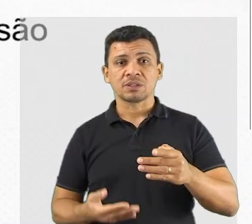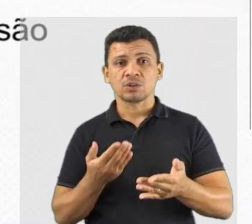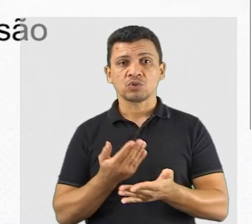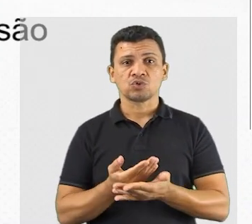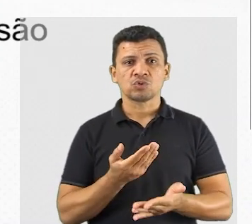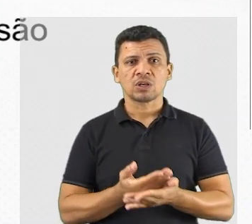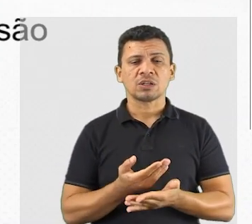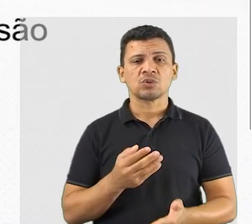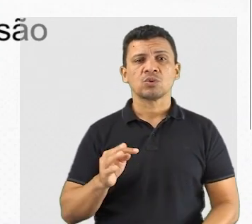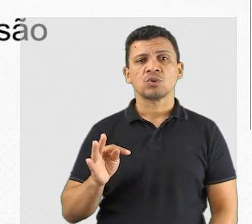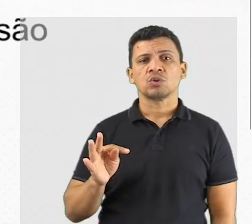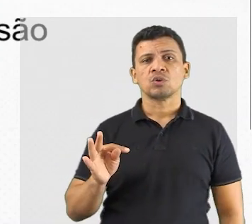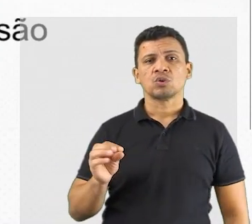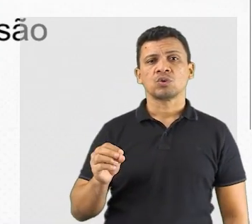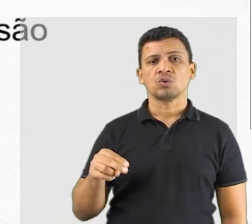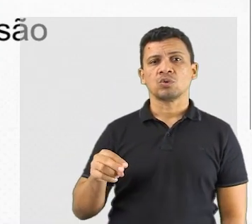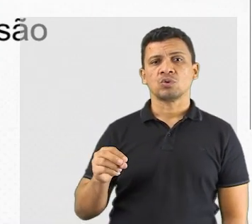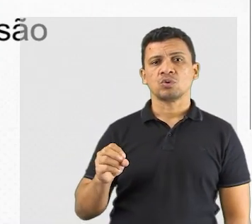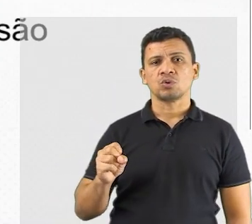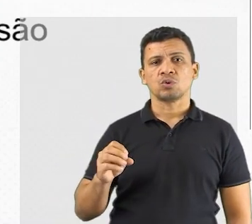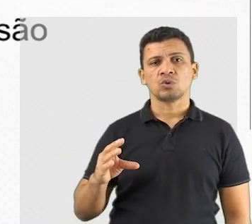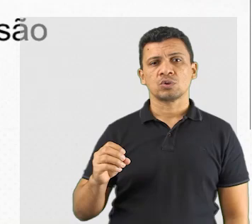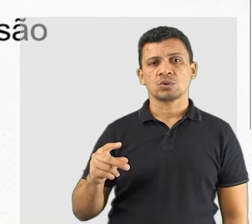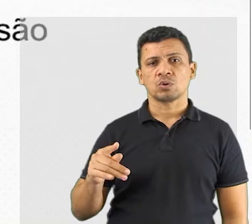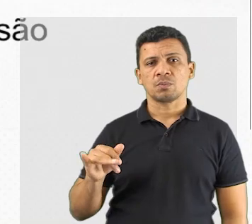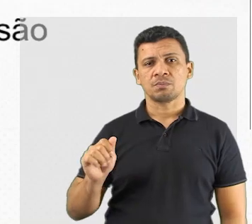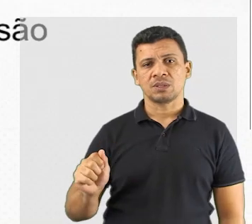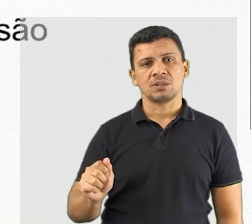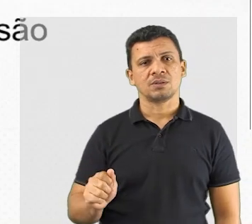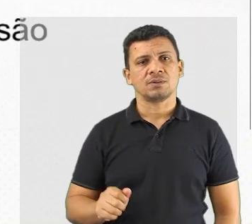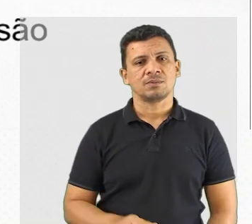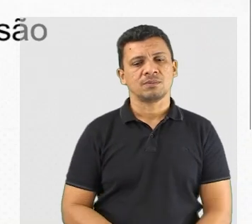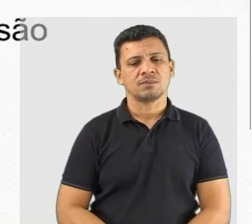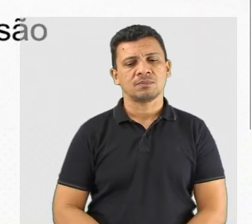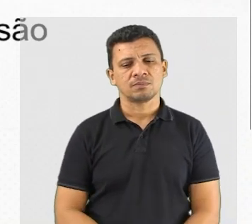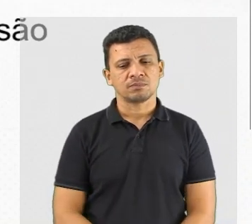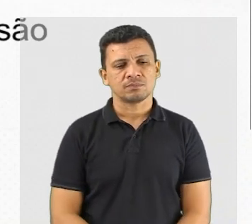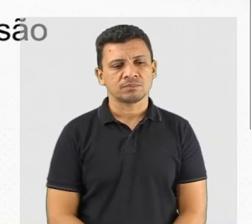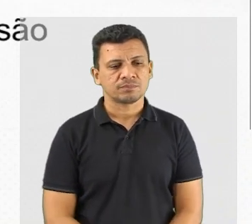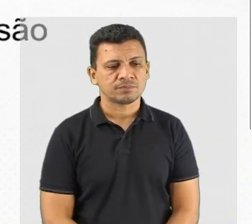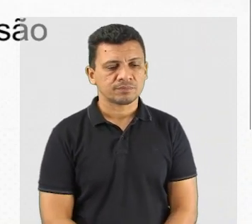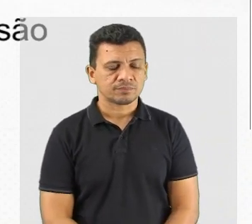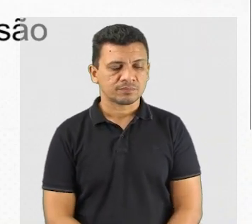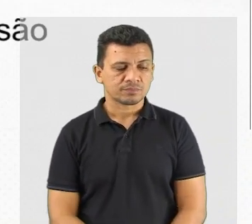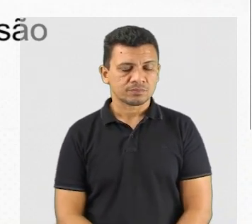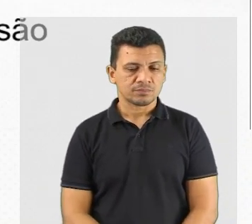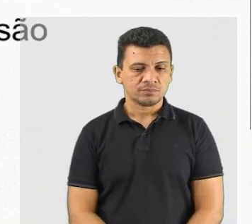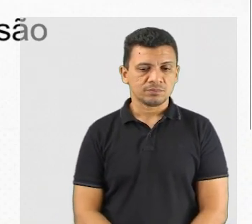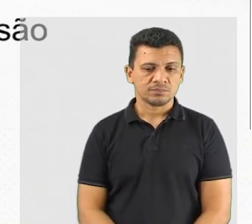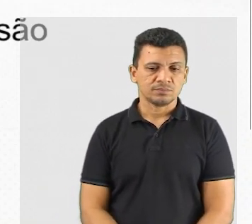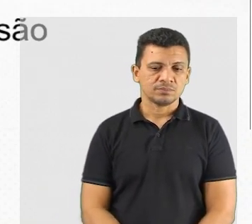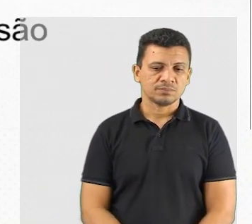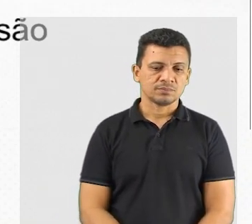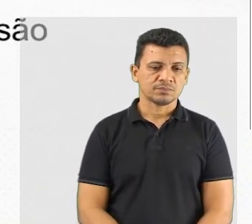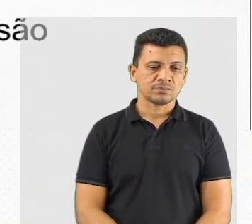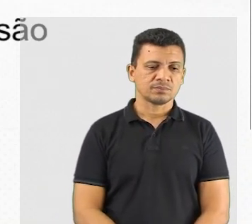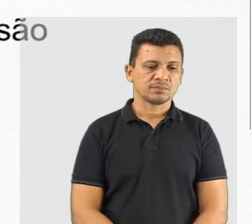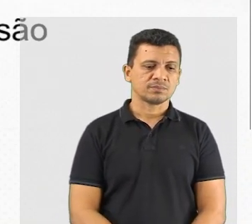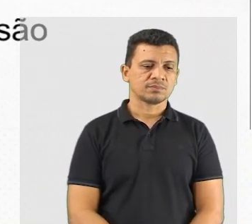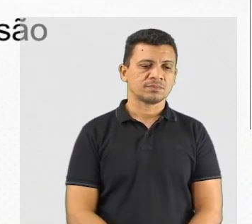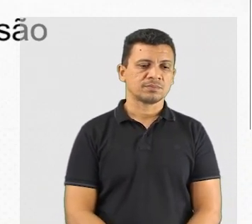na tonoscopia, ó. Deixa eu colocar aqui, peraí. Peraí, ela diminui.